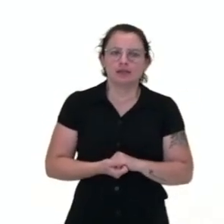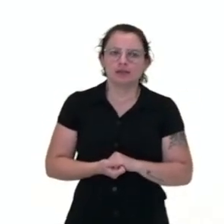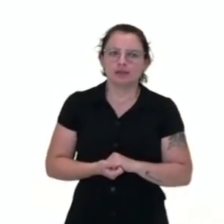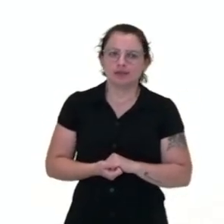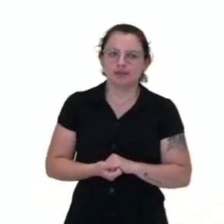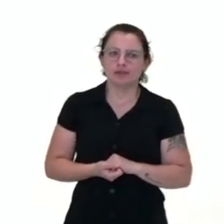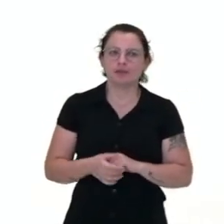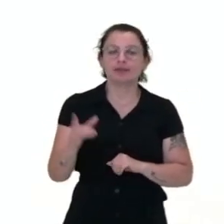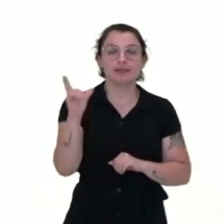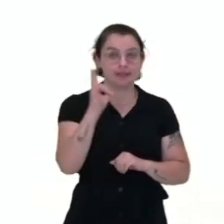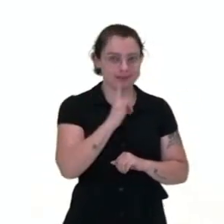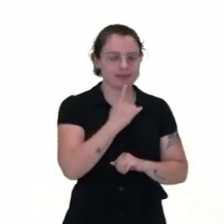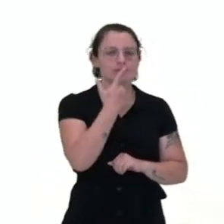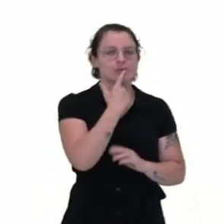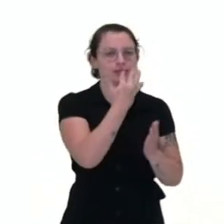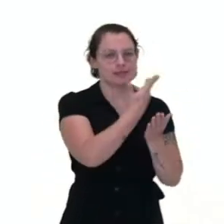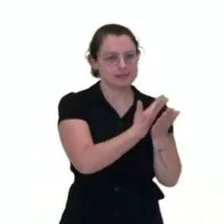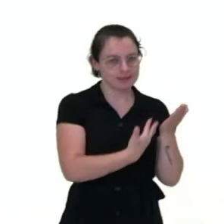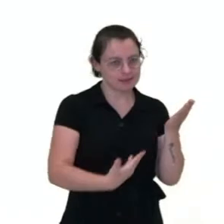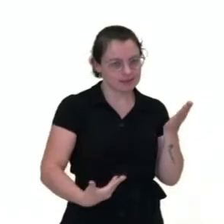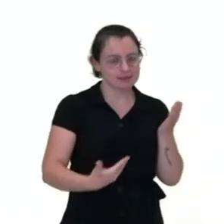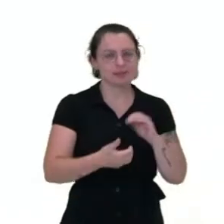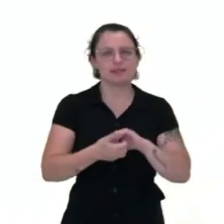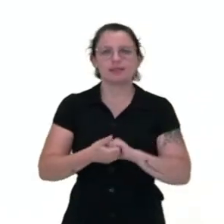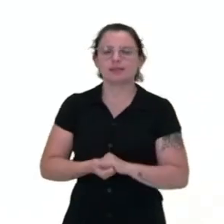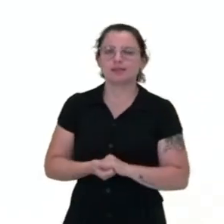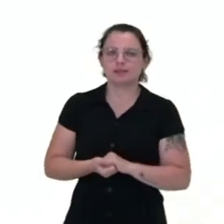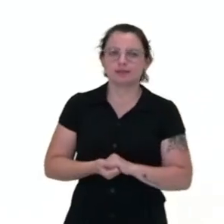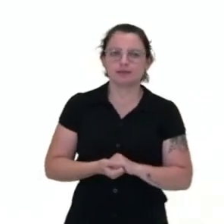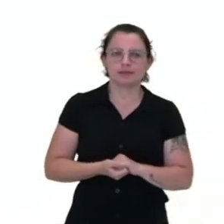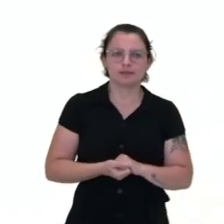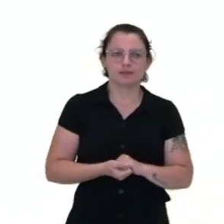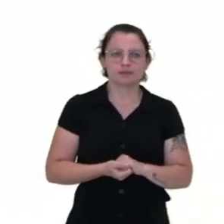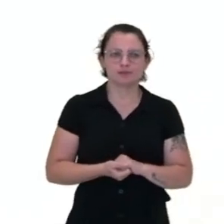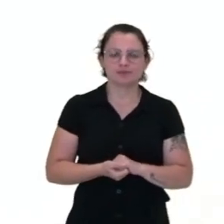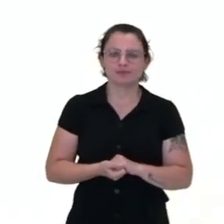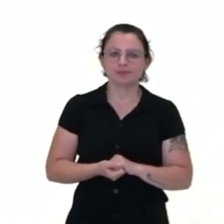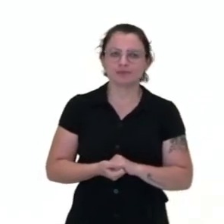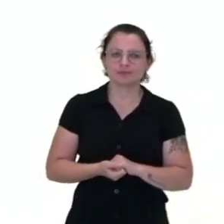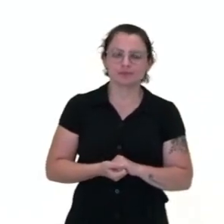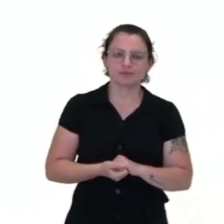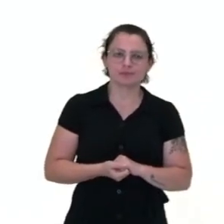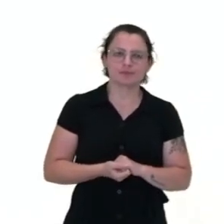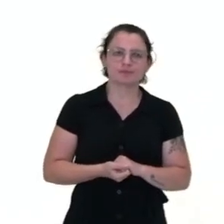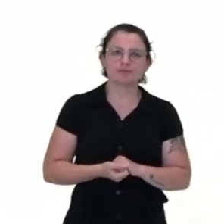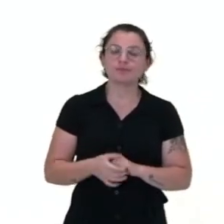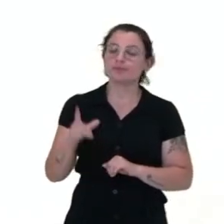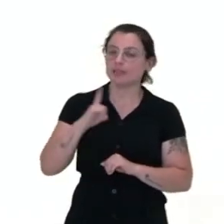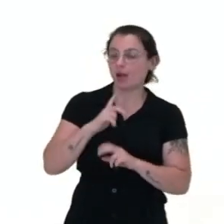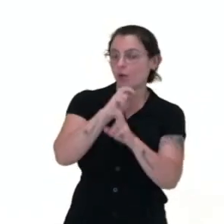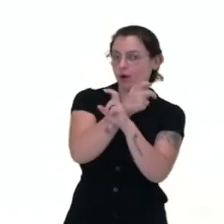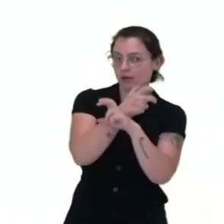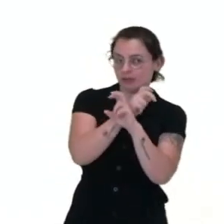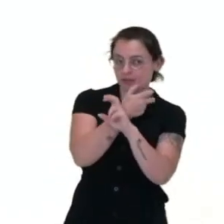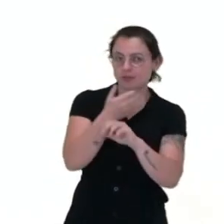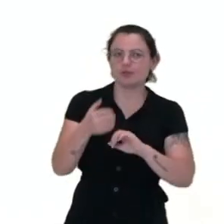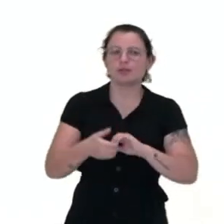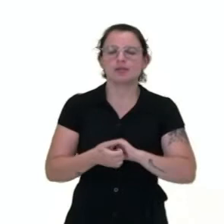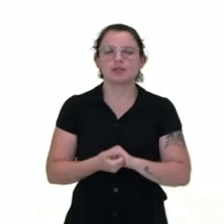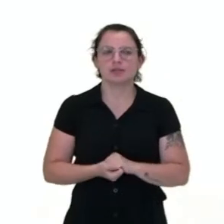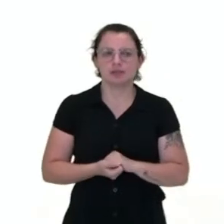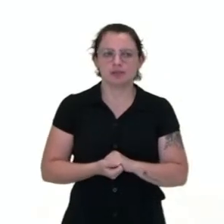conjuntivo do tipo sanguíneo, o tecido conjuntivo propriamente dito, o tecido conjuntivo ósseo e o tecido